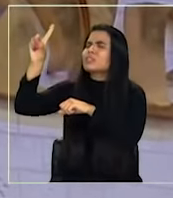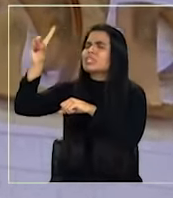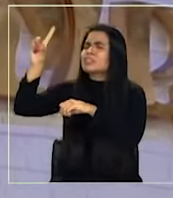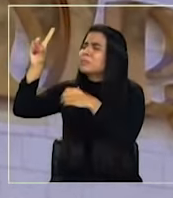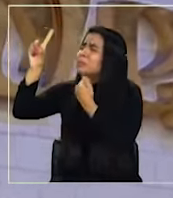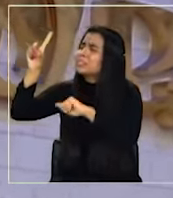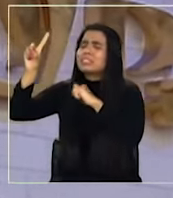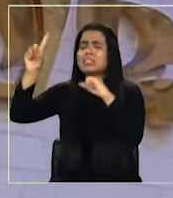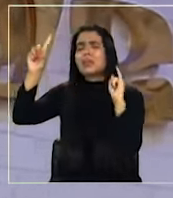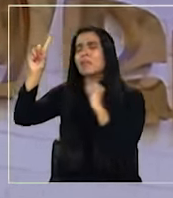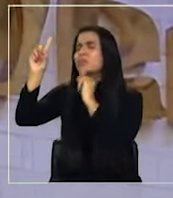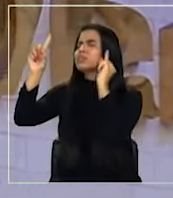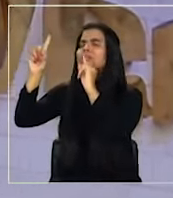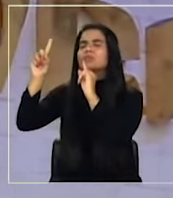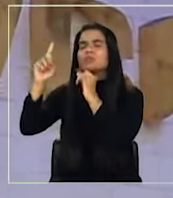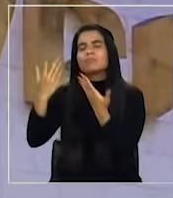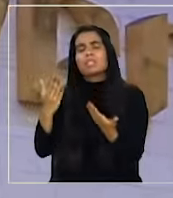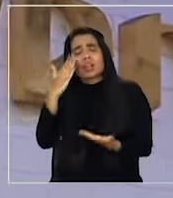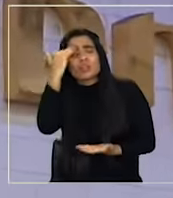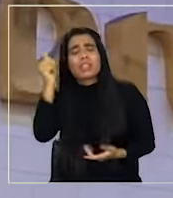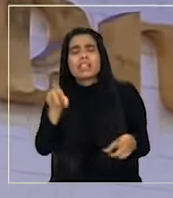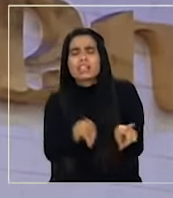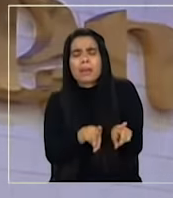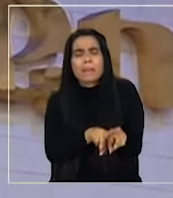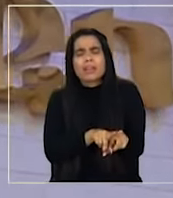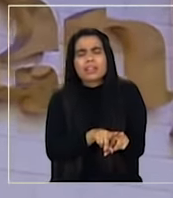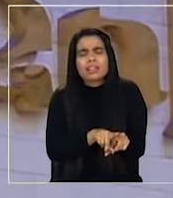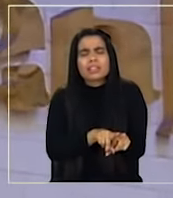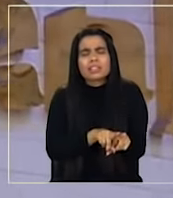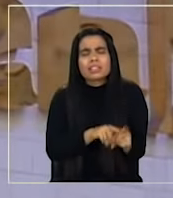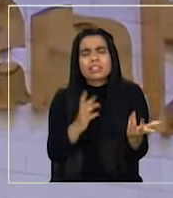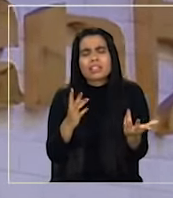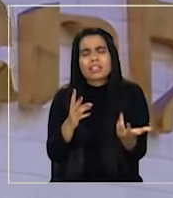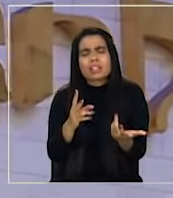sei que muitos dos que oram comigo agora